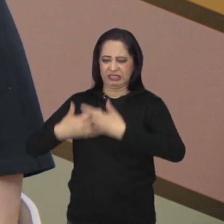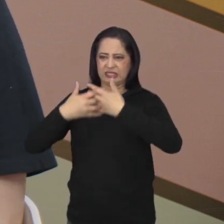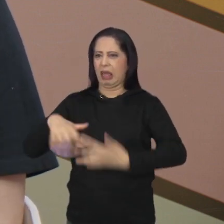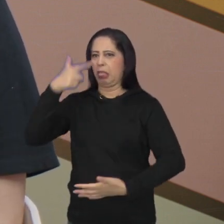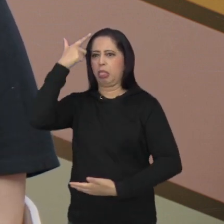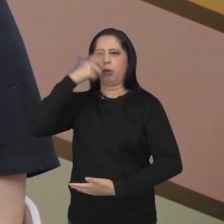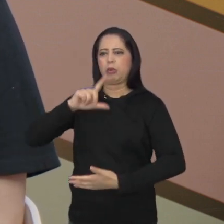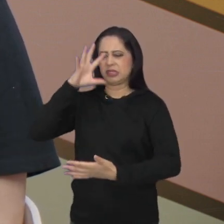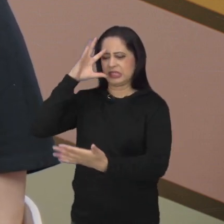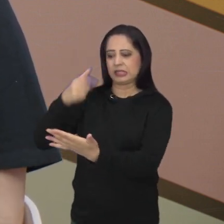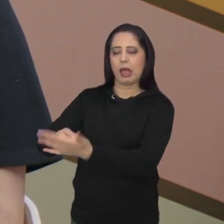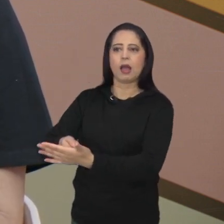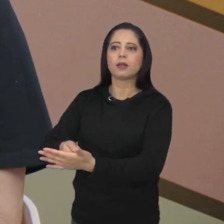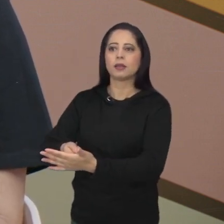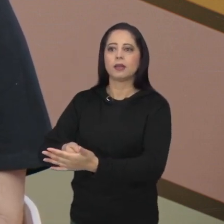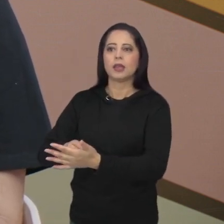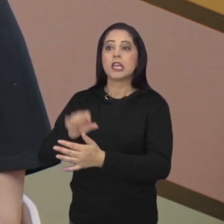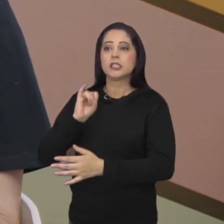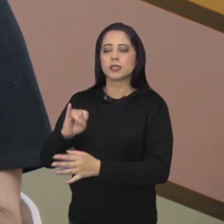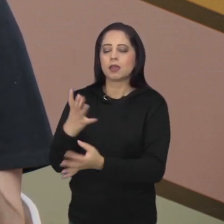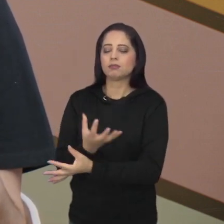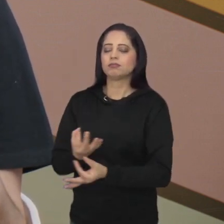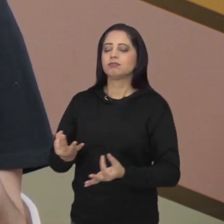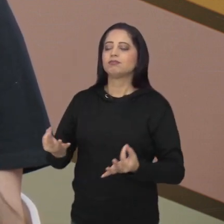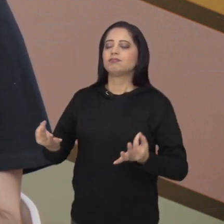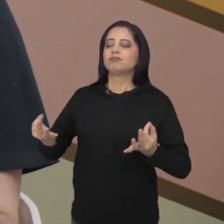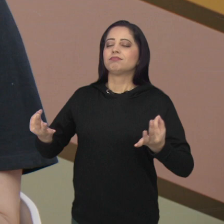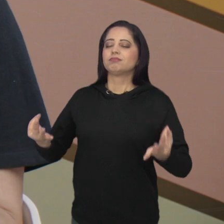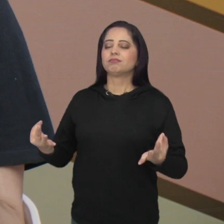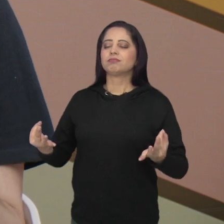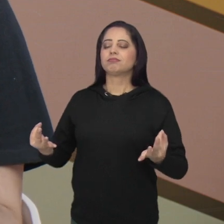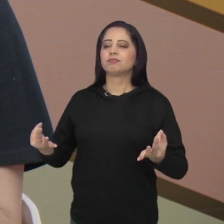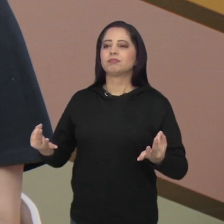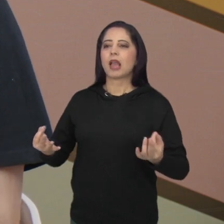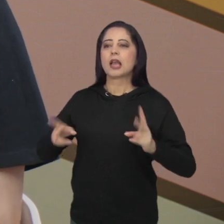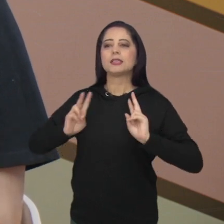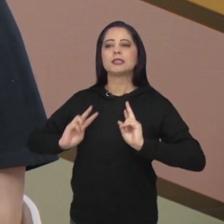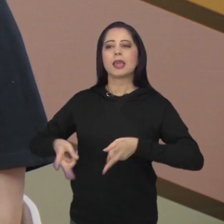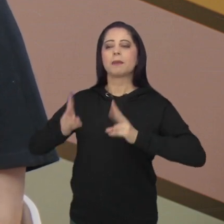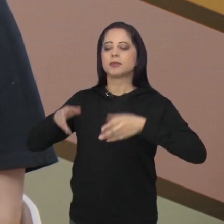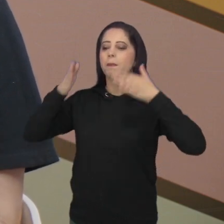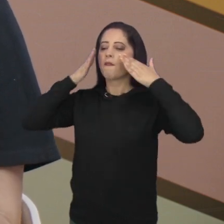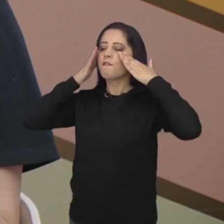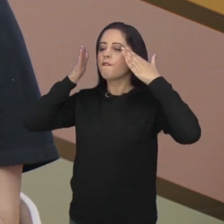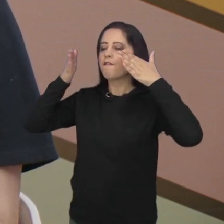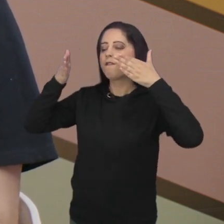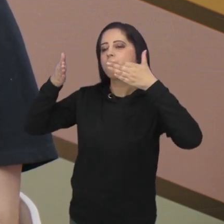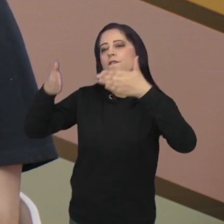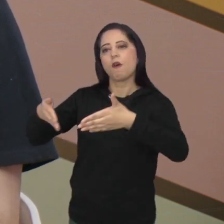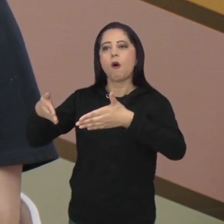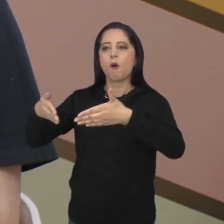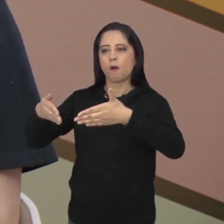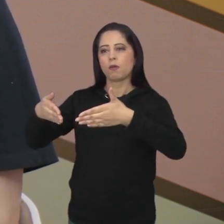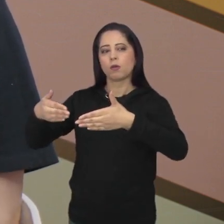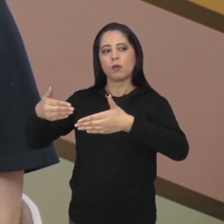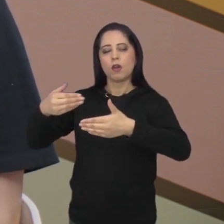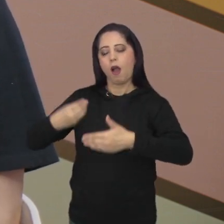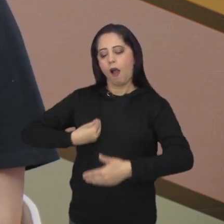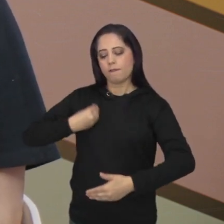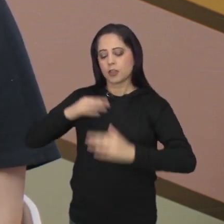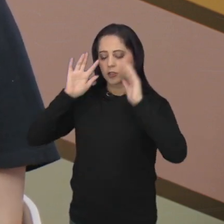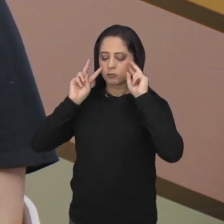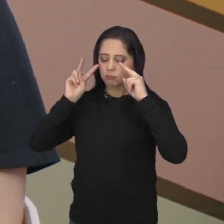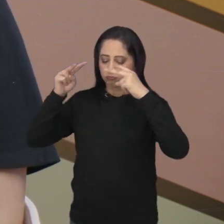não consegue resolver as coisas. E quando a gente medita e busca se centrar, se